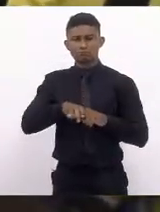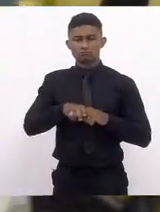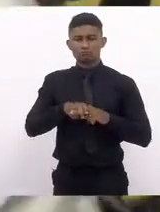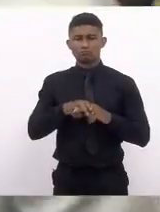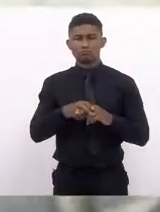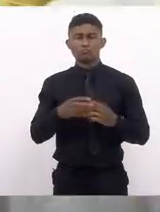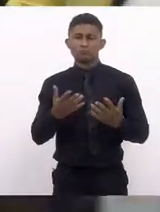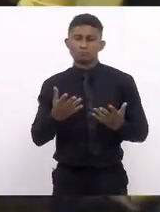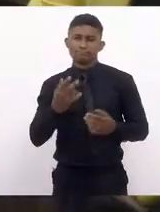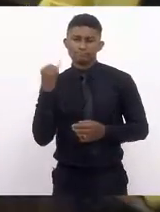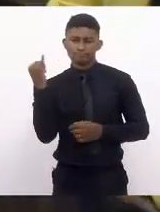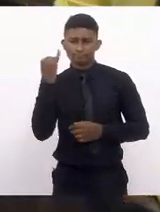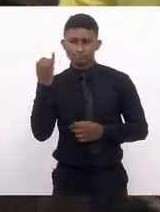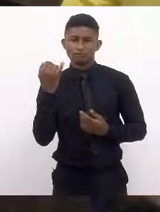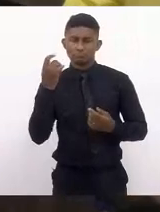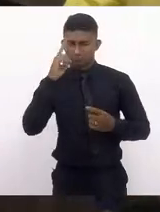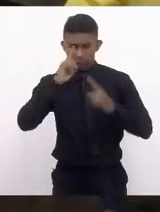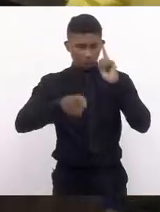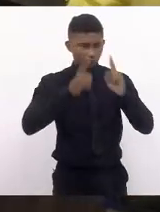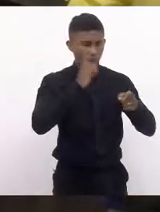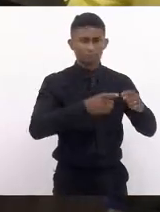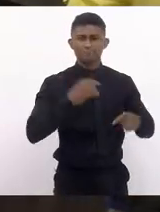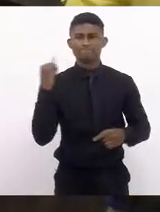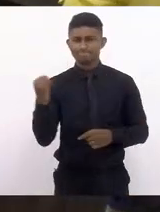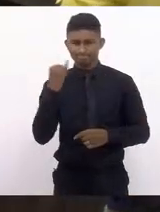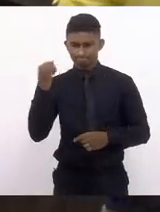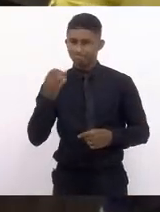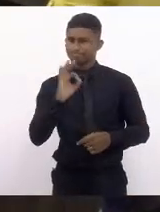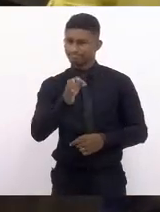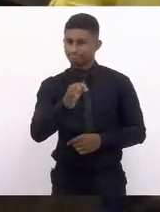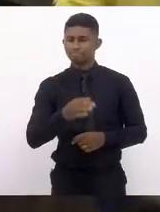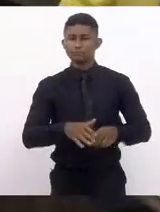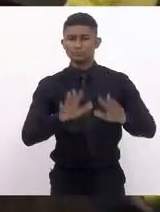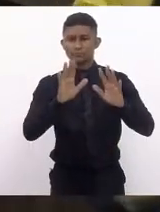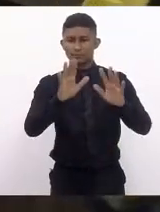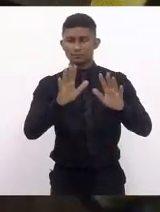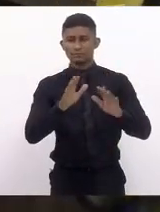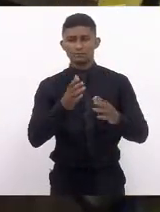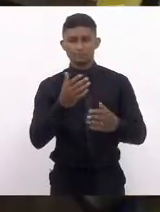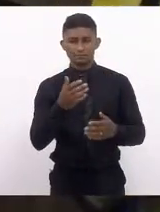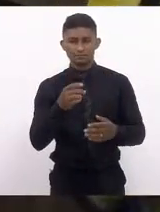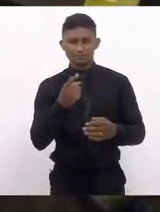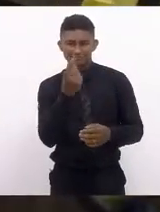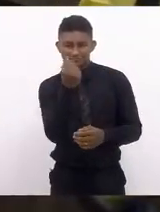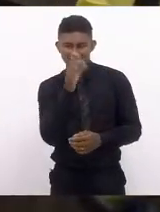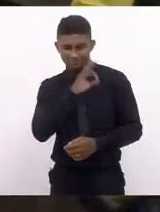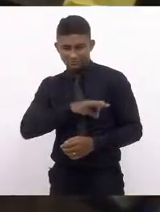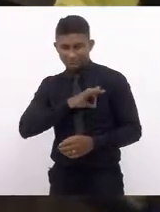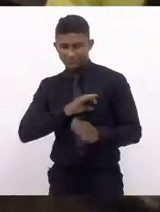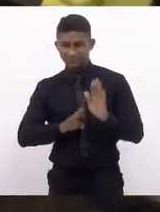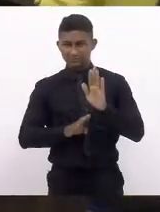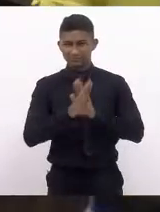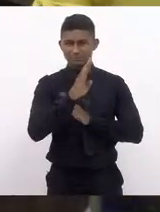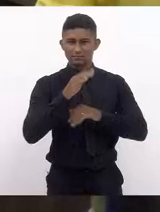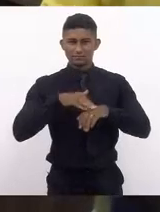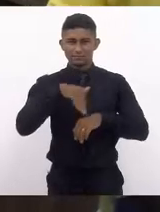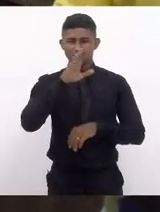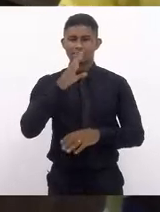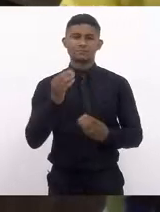comando claro que é importante de comando na hora que o trabalho de comando é importante mas essa gratificação não nasceu assim